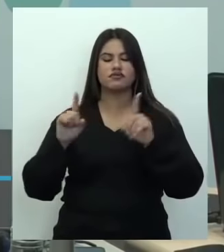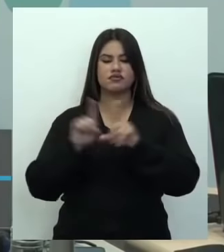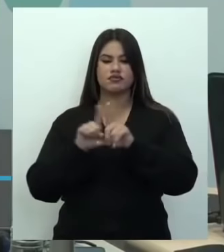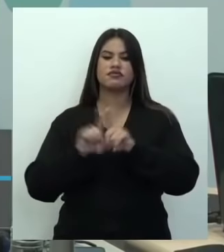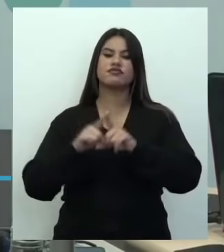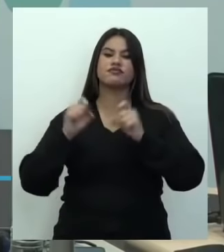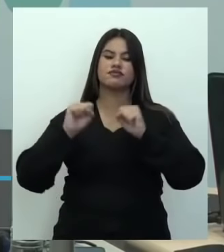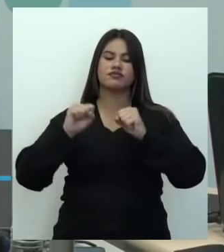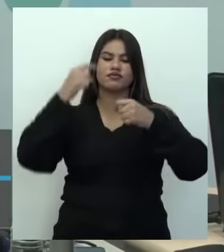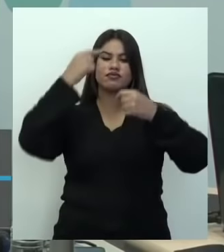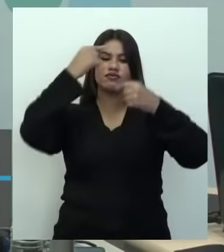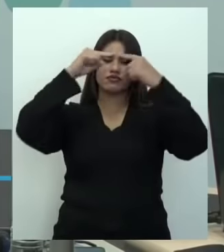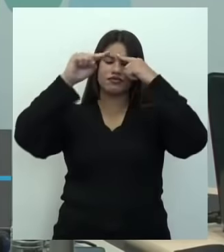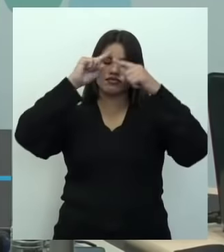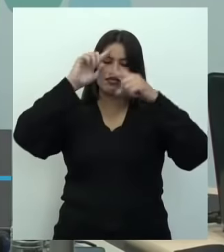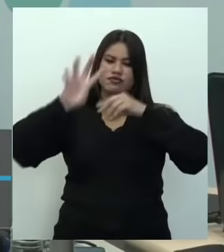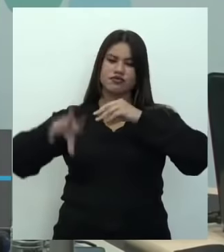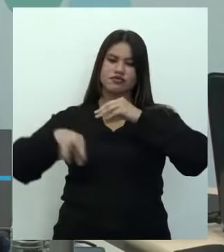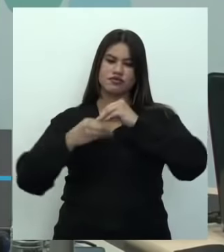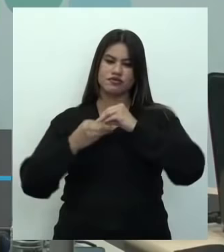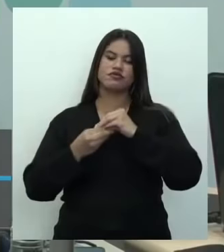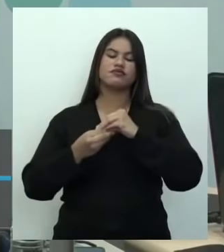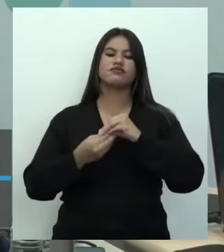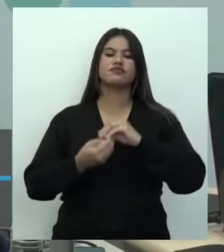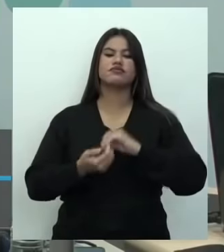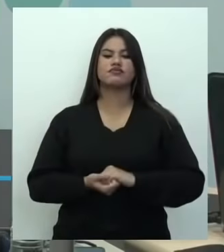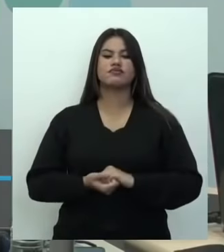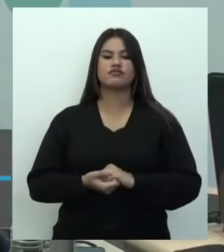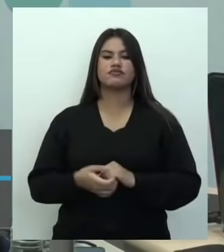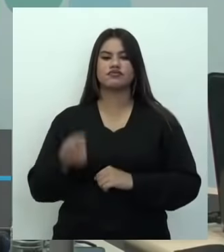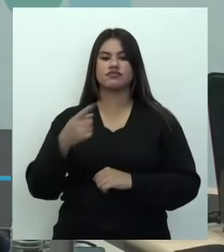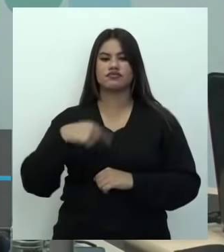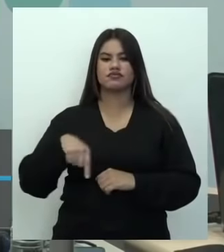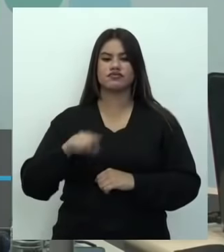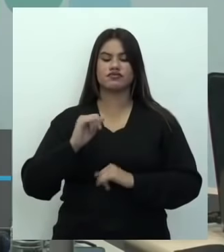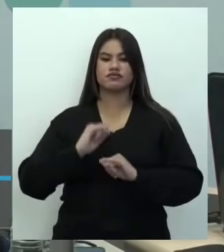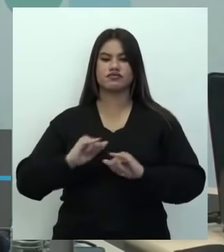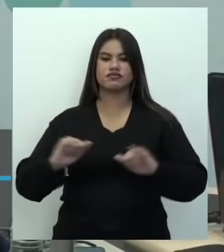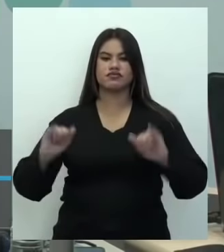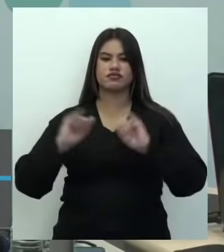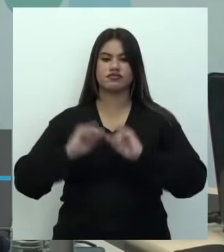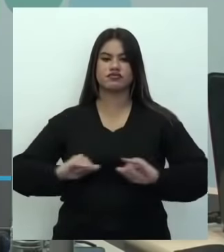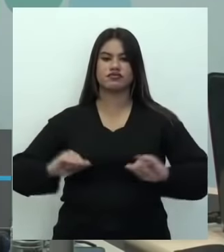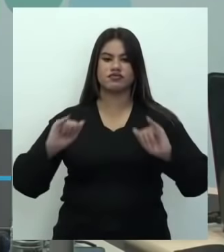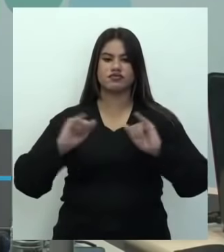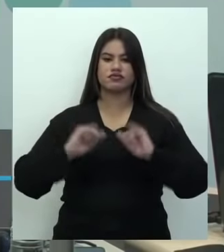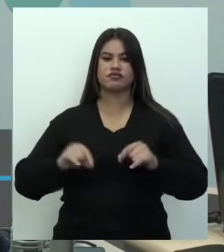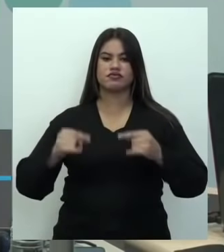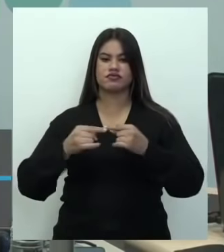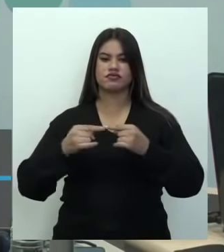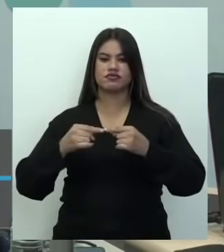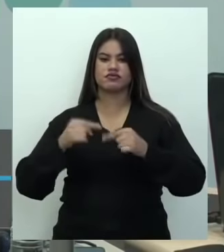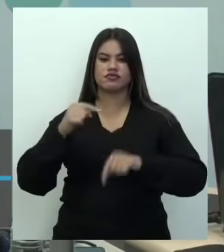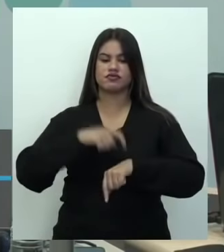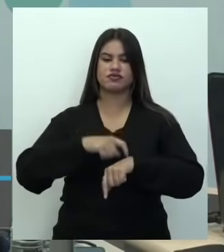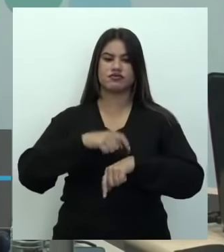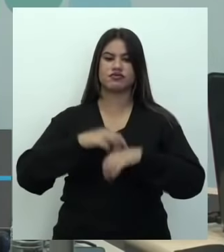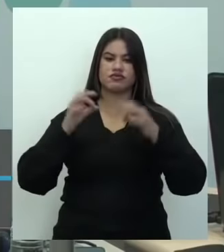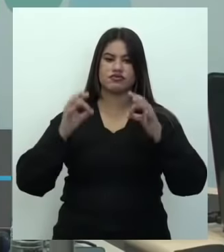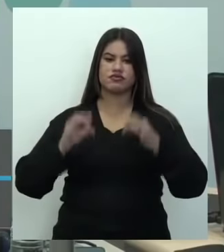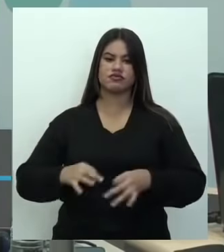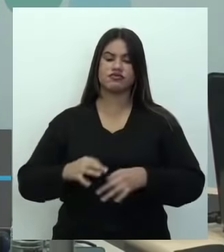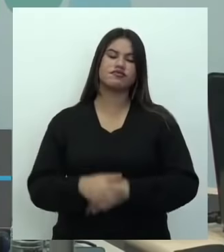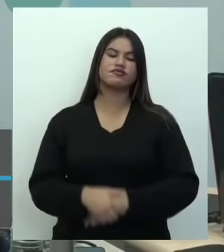colocar a sua contribuição para essa aula e a gente vai avisar vocês do momento certo para essa interação.